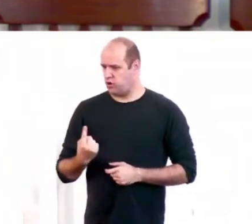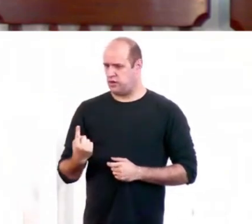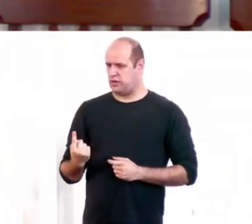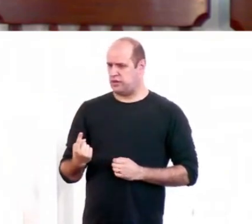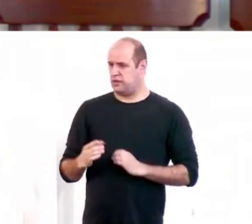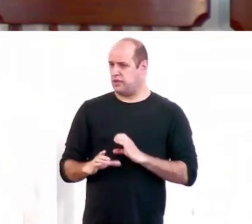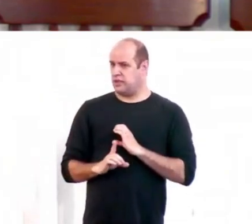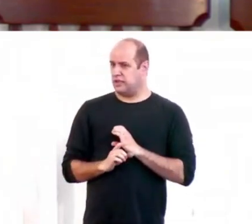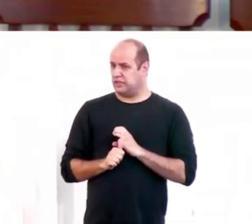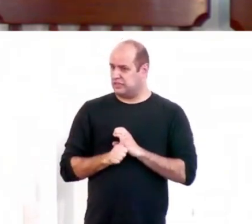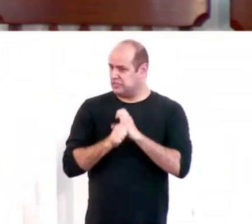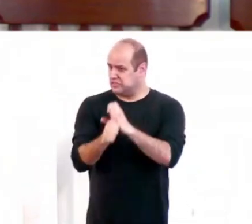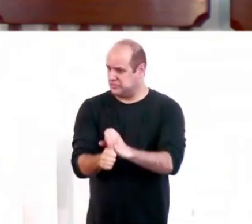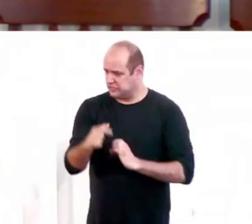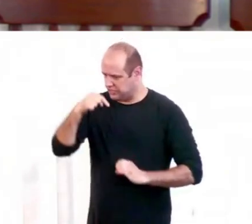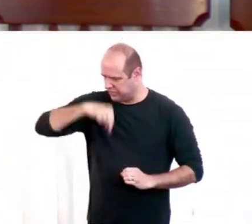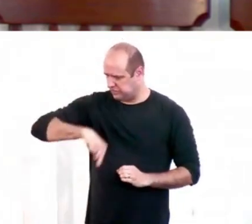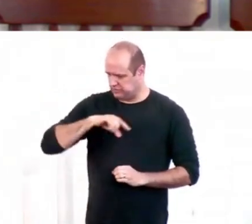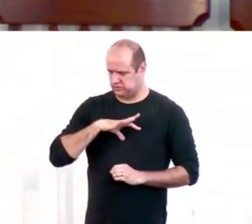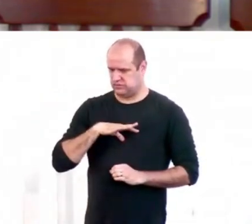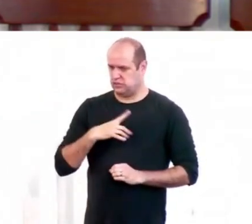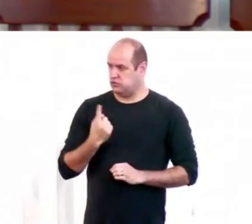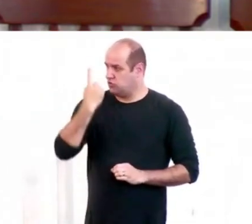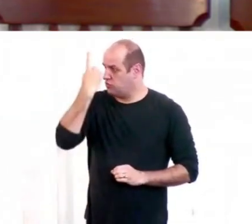cidade, única, junto à família desse missionário.